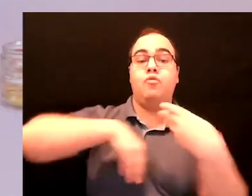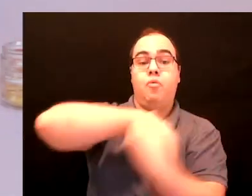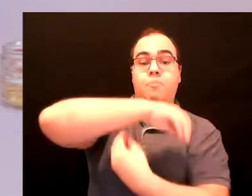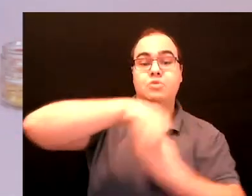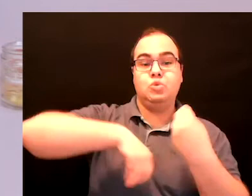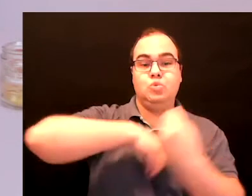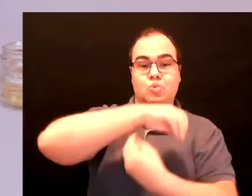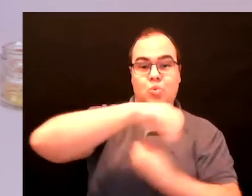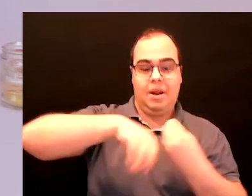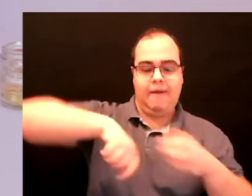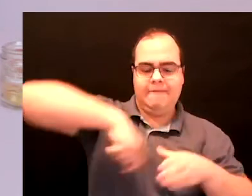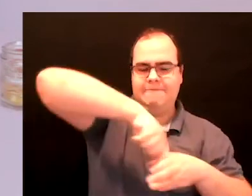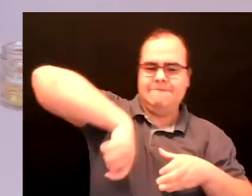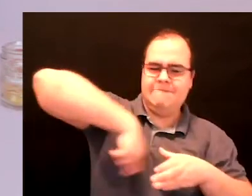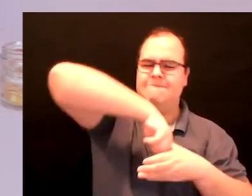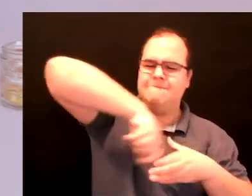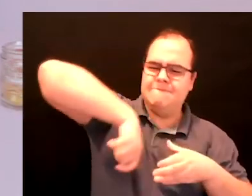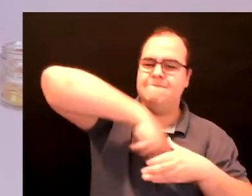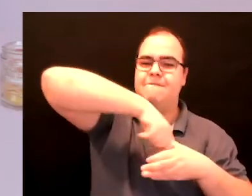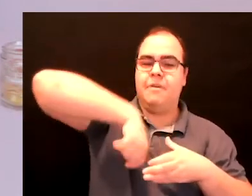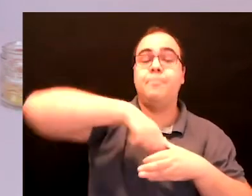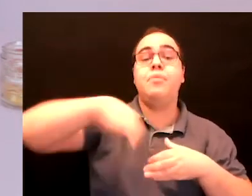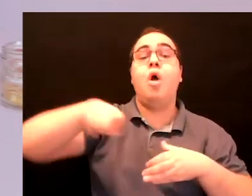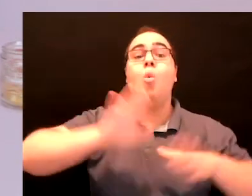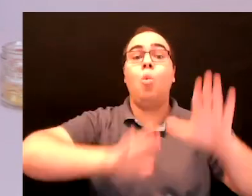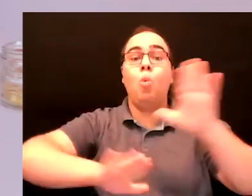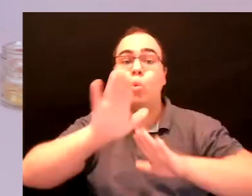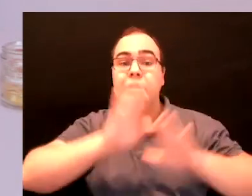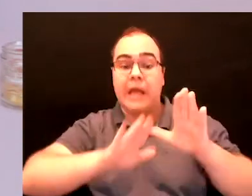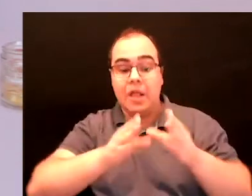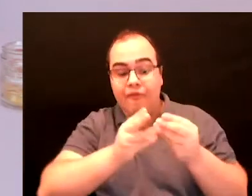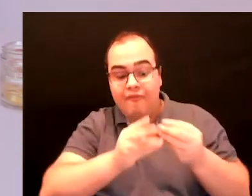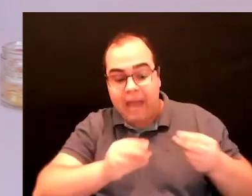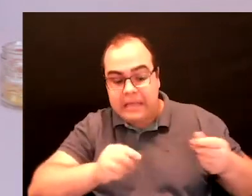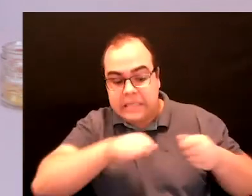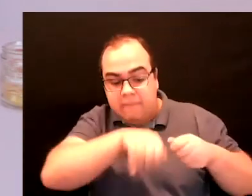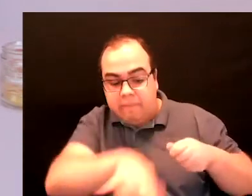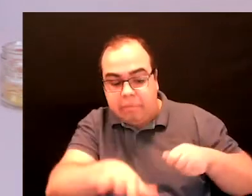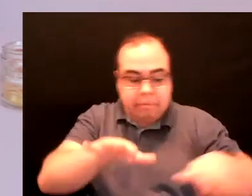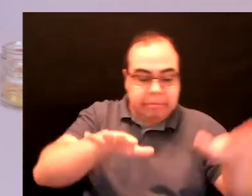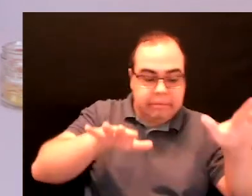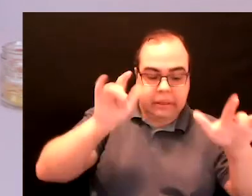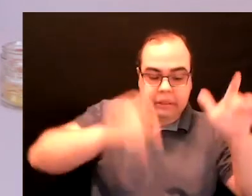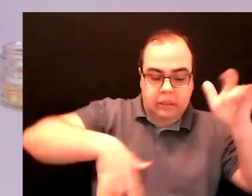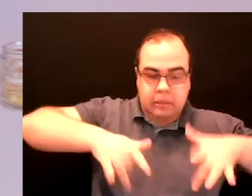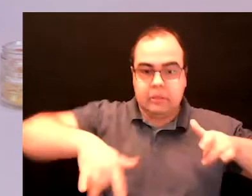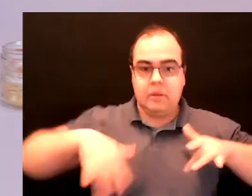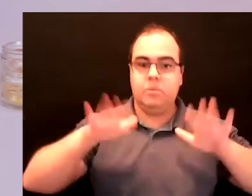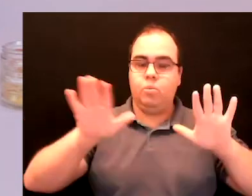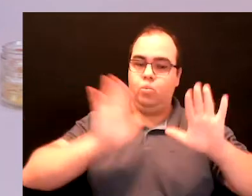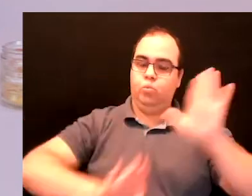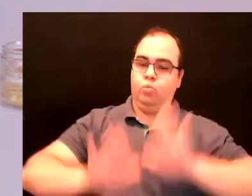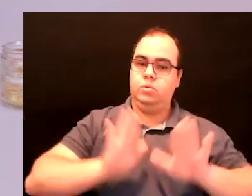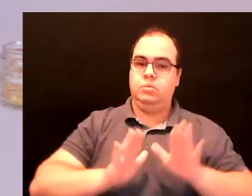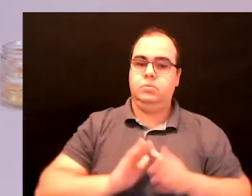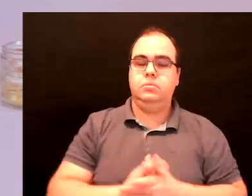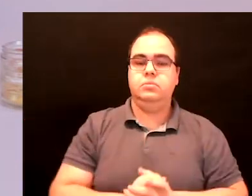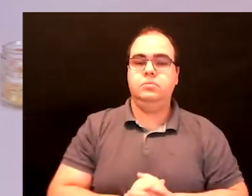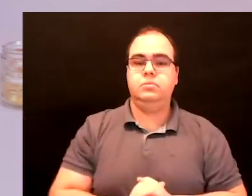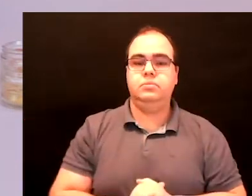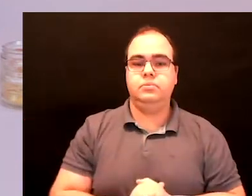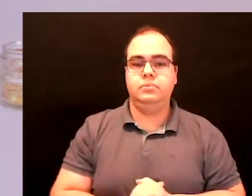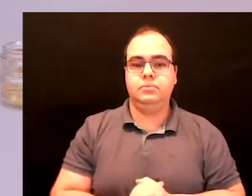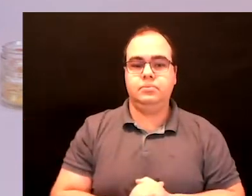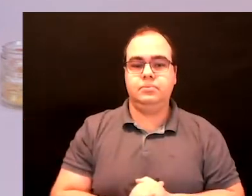E vou misturar os dois. Com cuidado para não vazar do copo, né? O potinho ou onde você